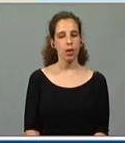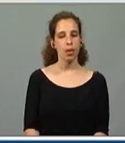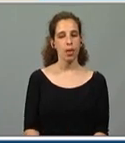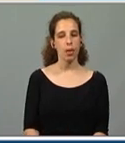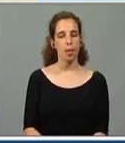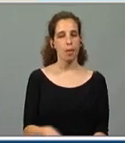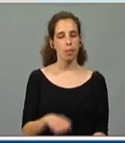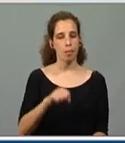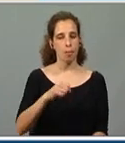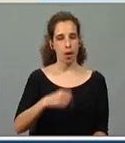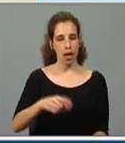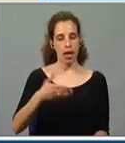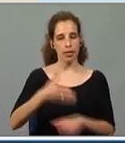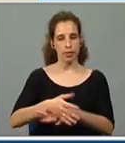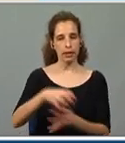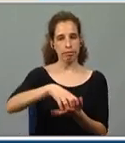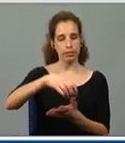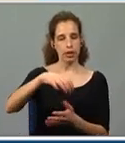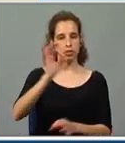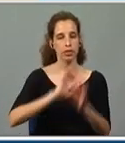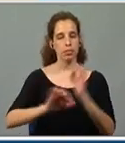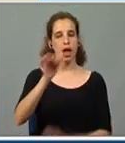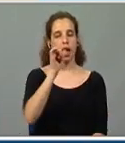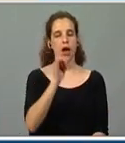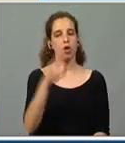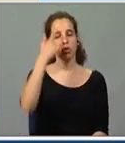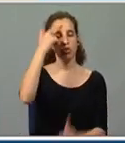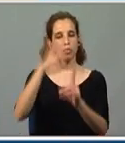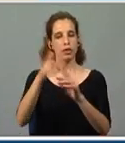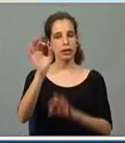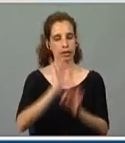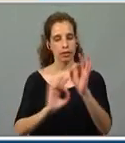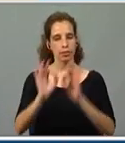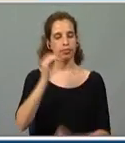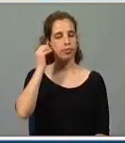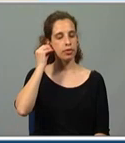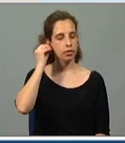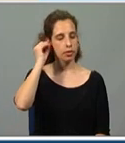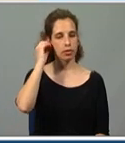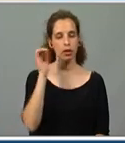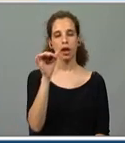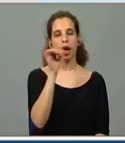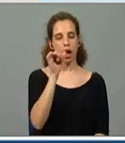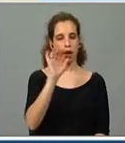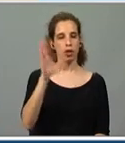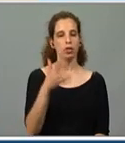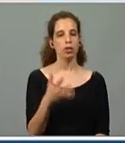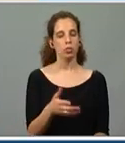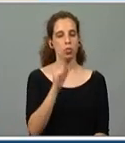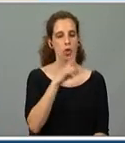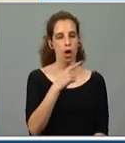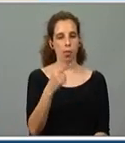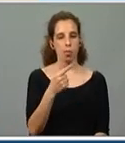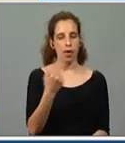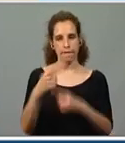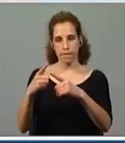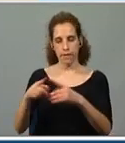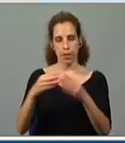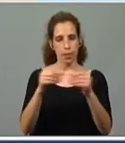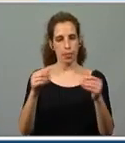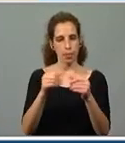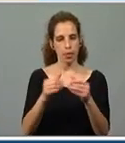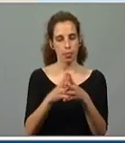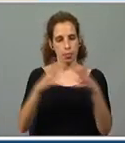e encaminhada para a estação de tratamento de águas a fim de ser tratada. A água, quando da sua captação, pode conter diversos materiais de